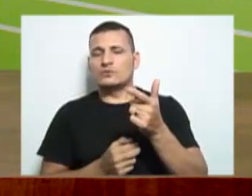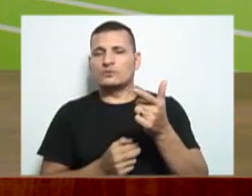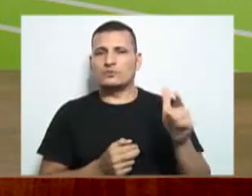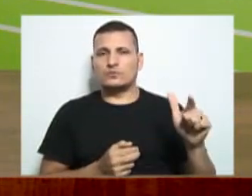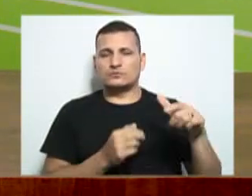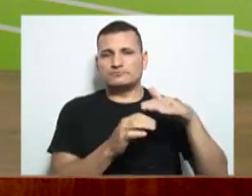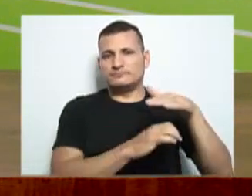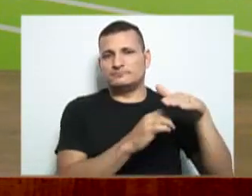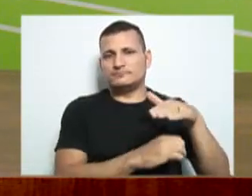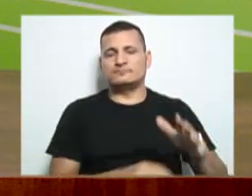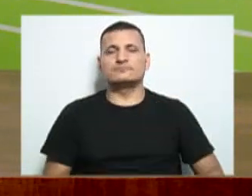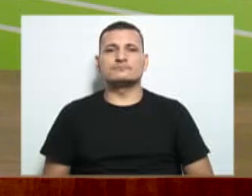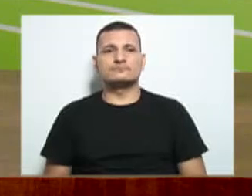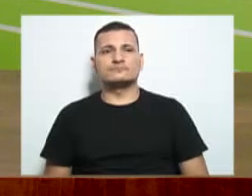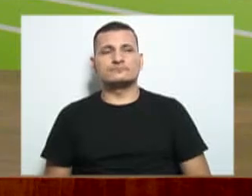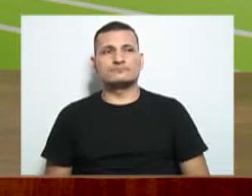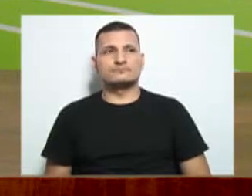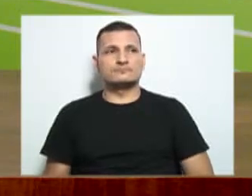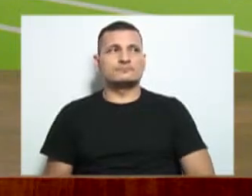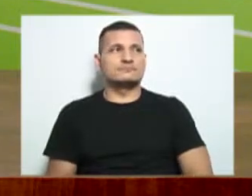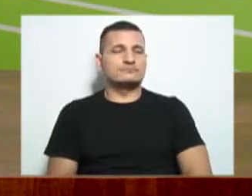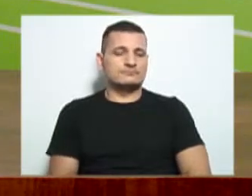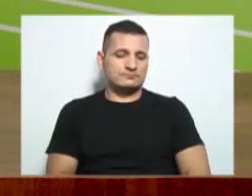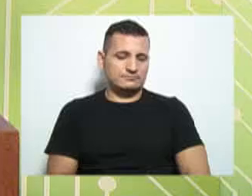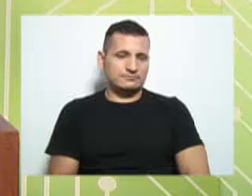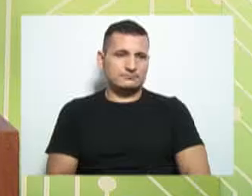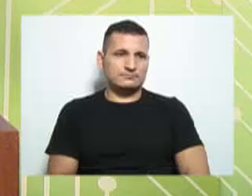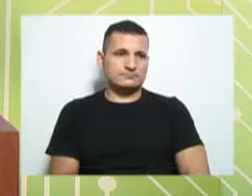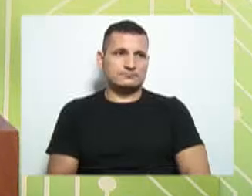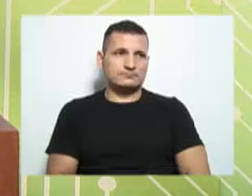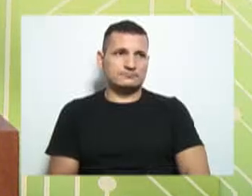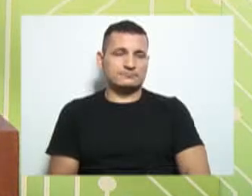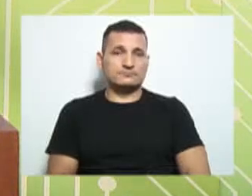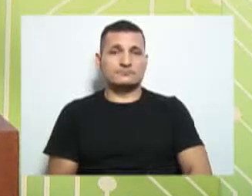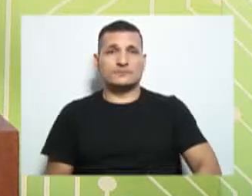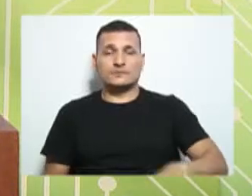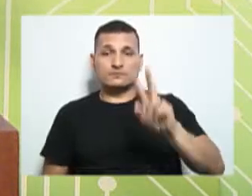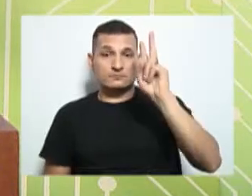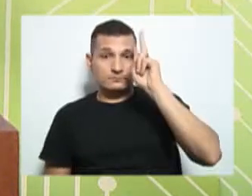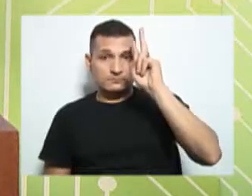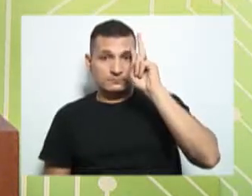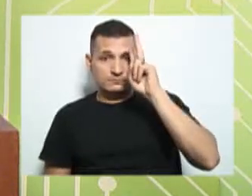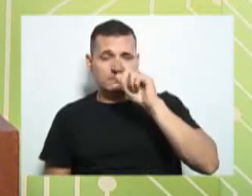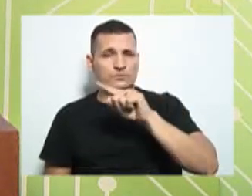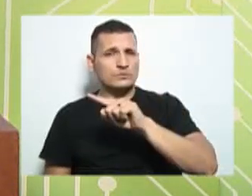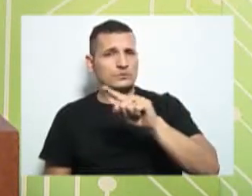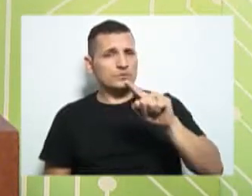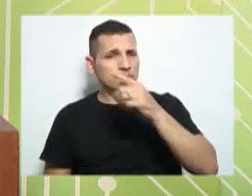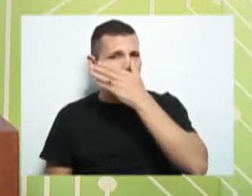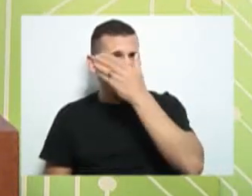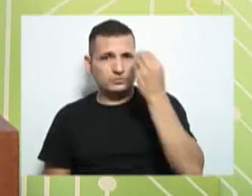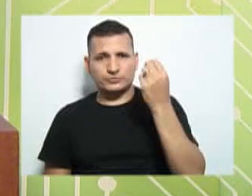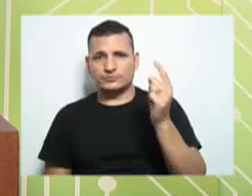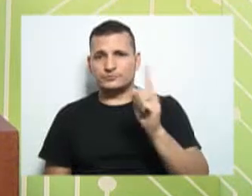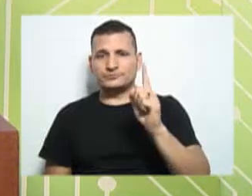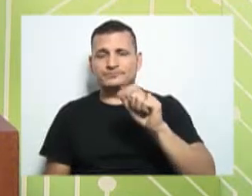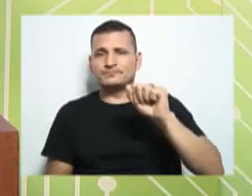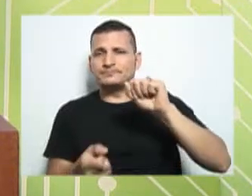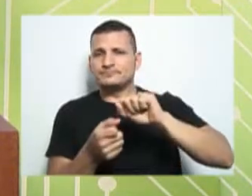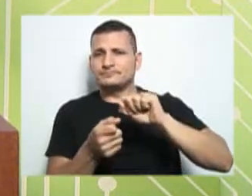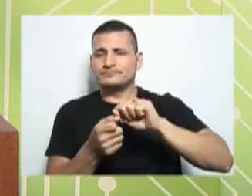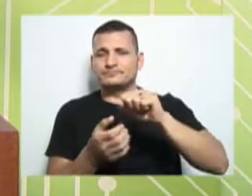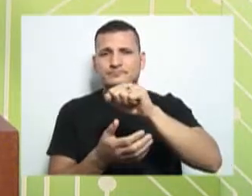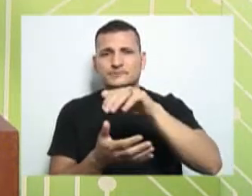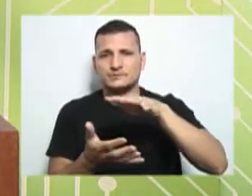empresa normal. Correto, professora? Corretíssimo. Lembrando que vocês não podem esquecer da atividade de percurso,